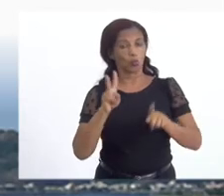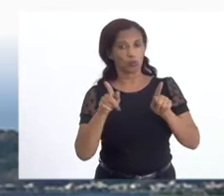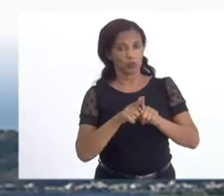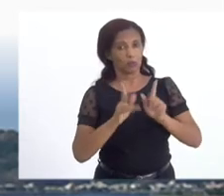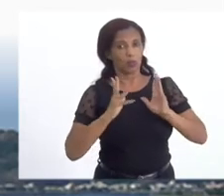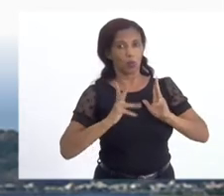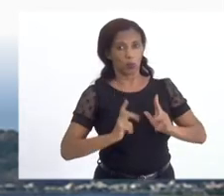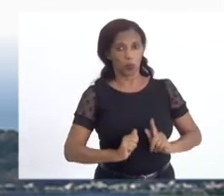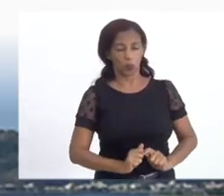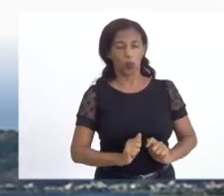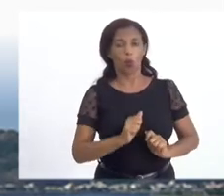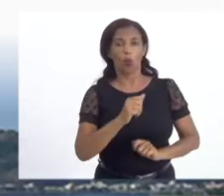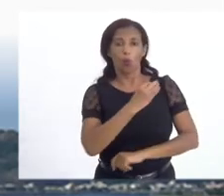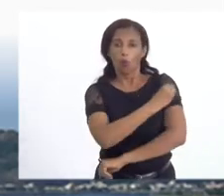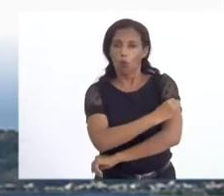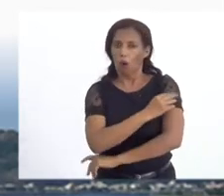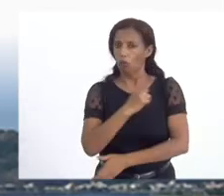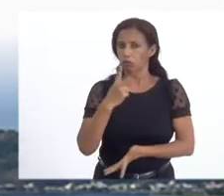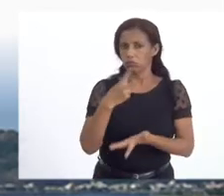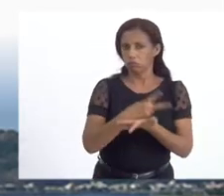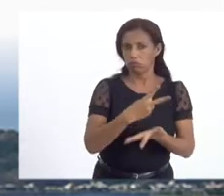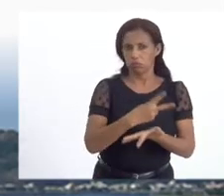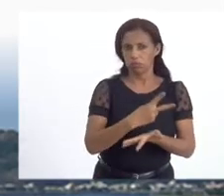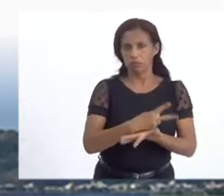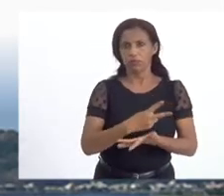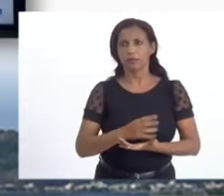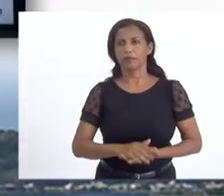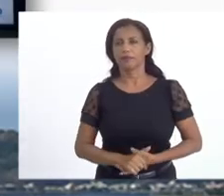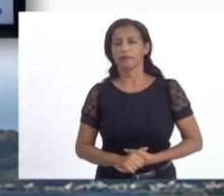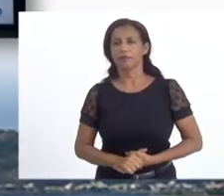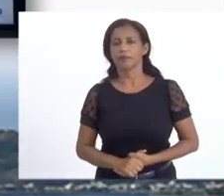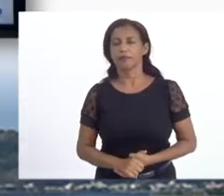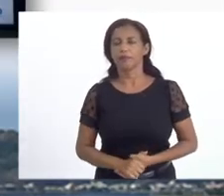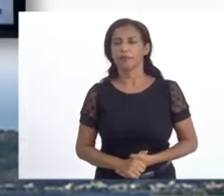a disponibilidade do álcool gel.